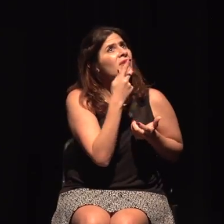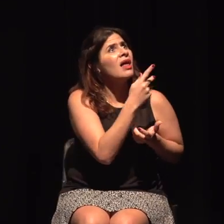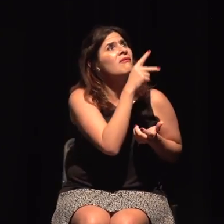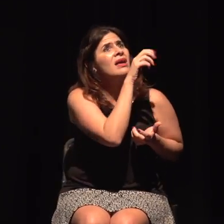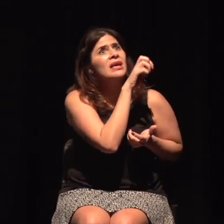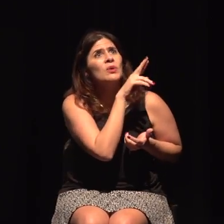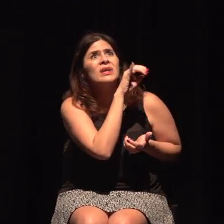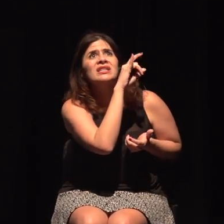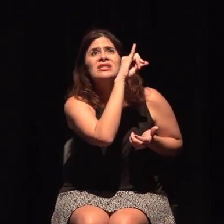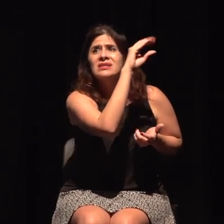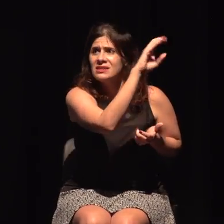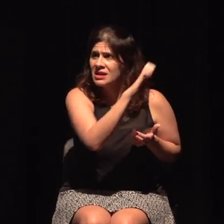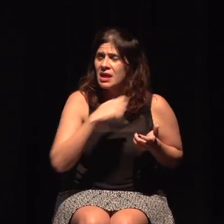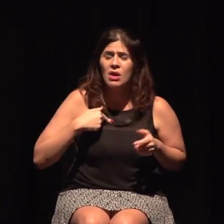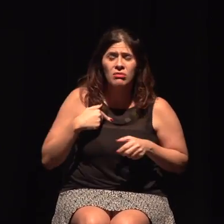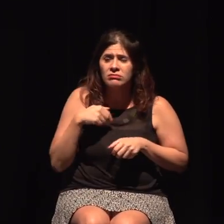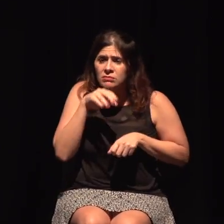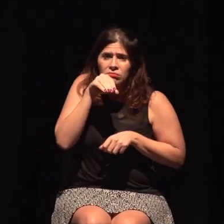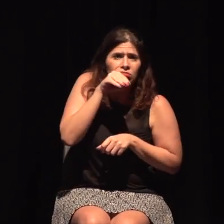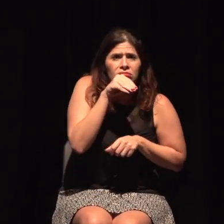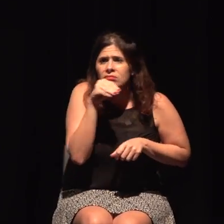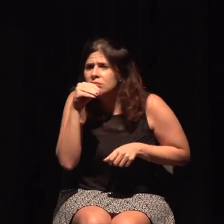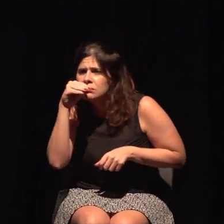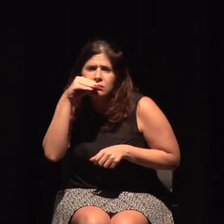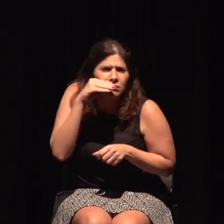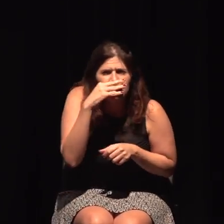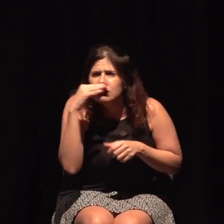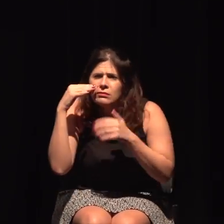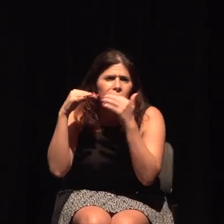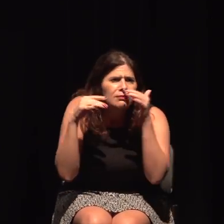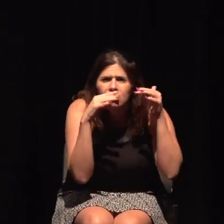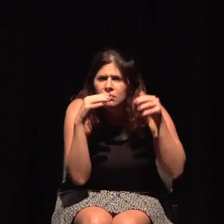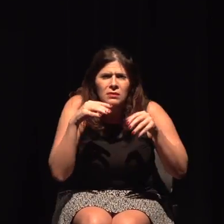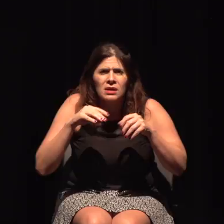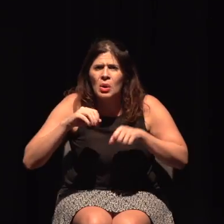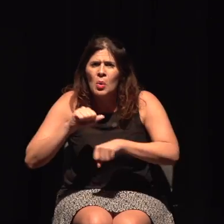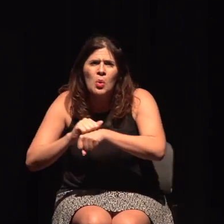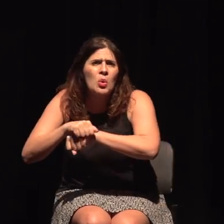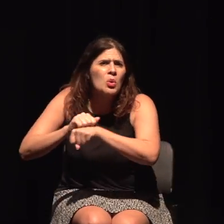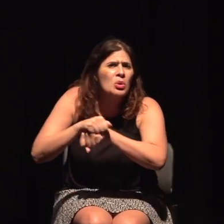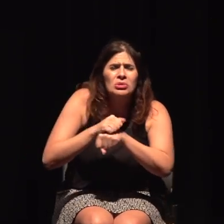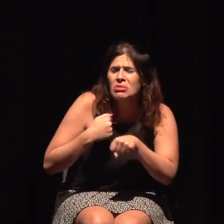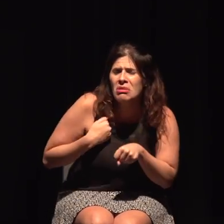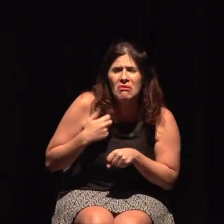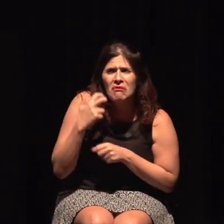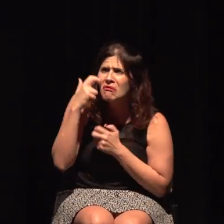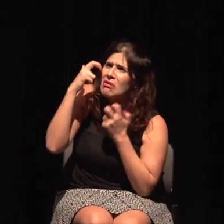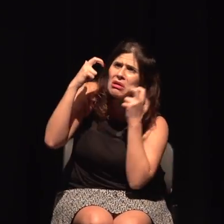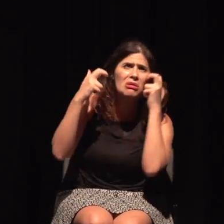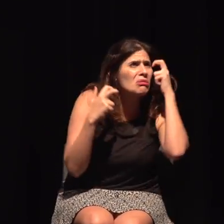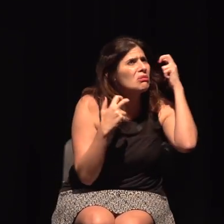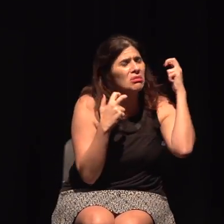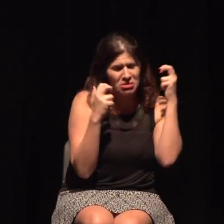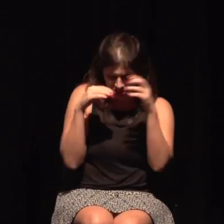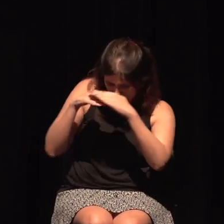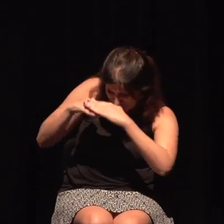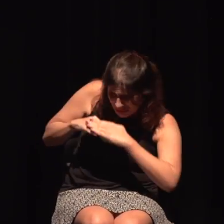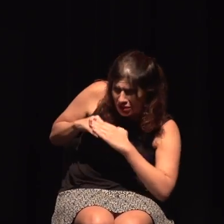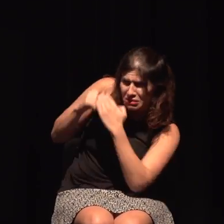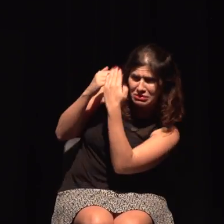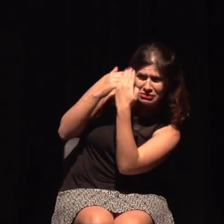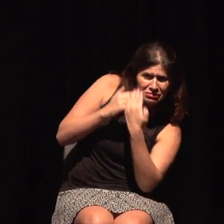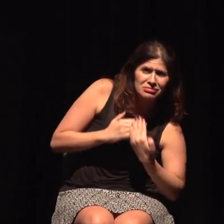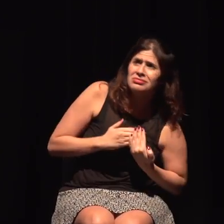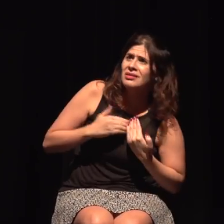deu de comer à corda o próprio pescoço, eu vim farejar ossos com Hécuba, é horrível a vergonha e a humilhação, o